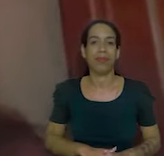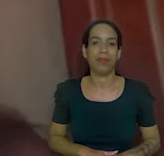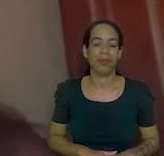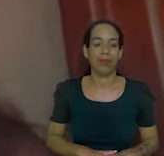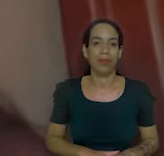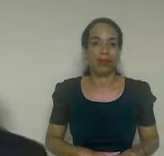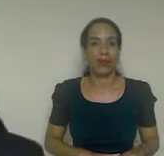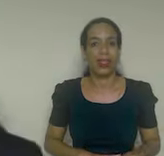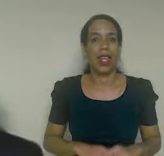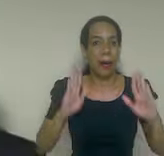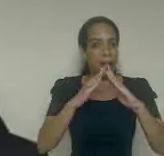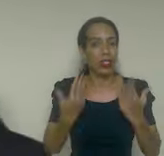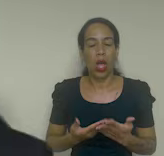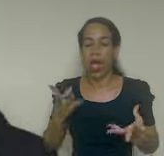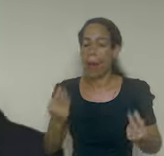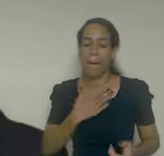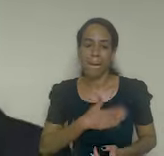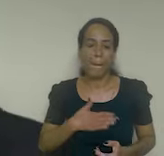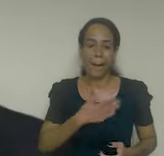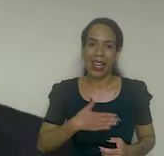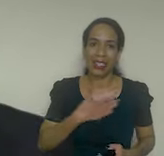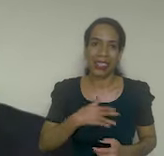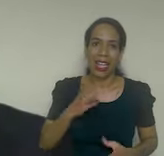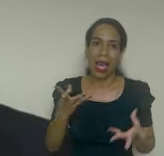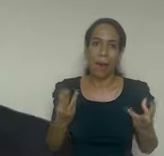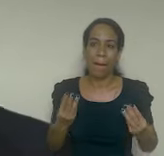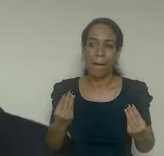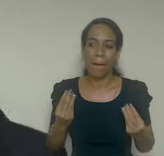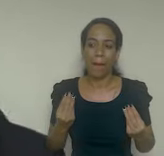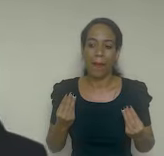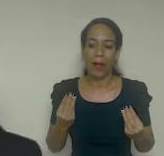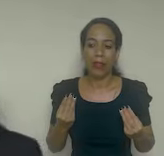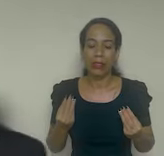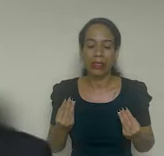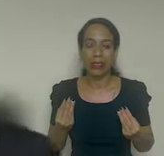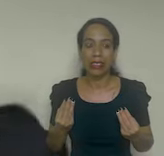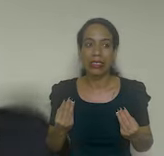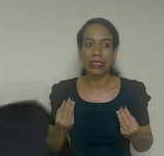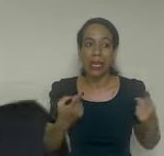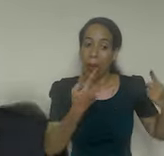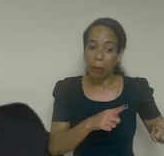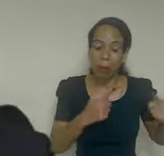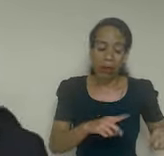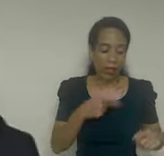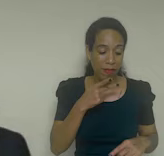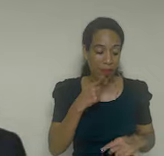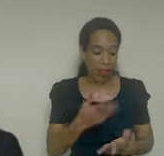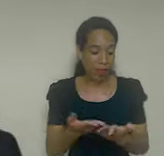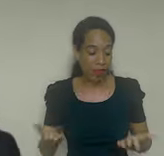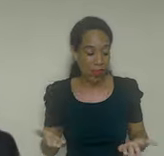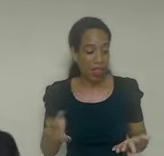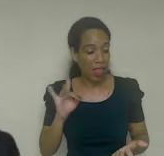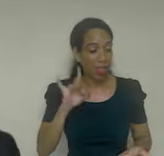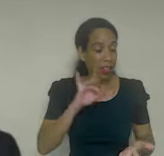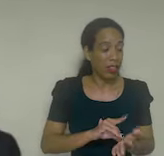mesmo. Para a escola é sempre um prazer e é muito instigante, é um grande... É como vocês falaram, né? É